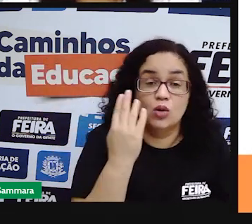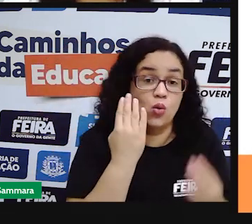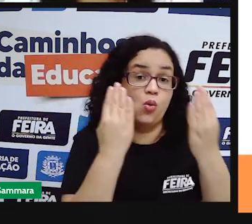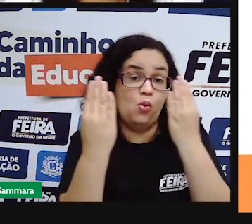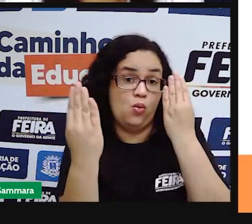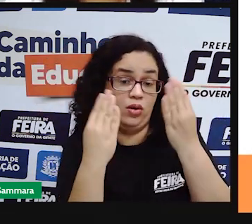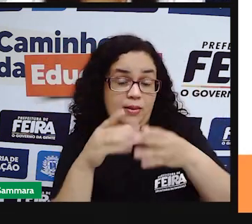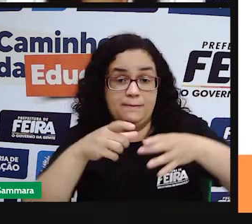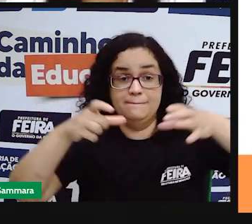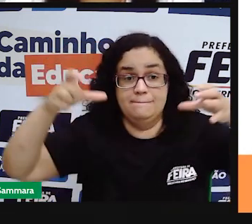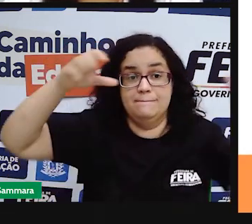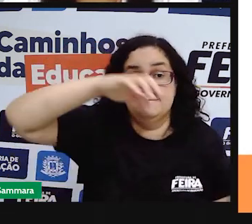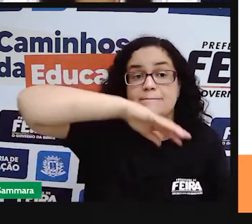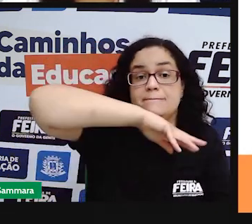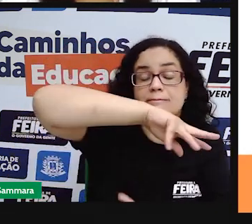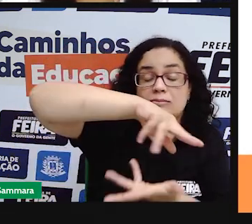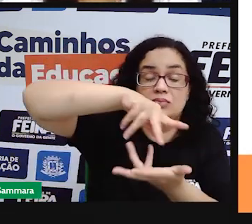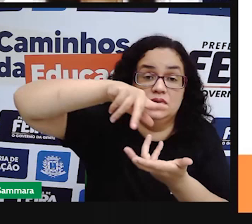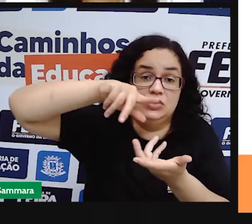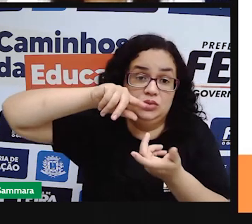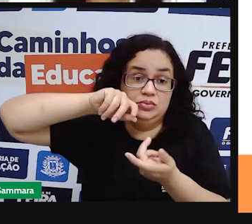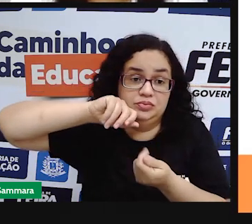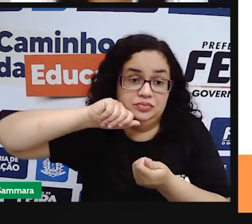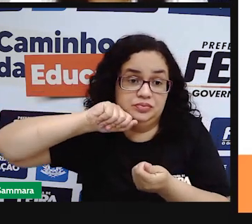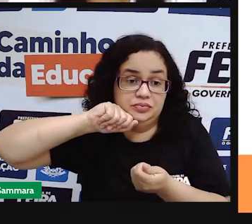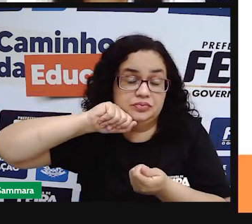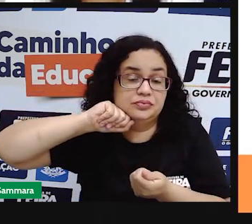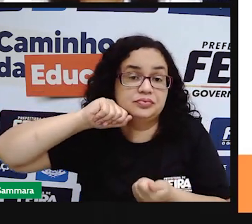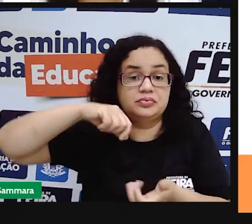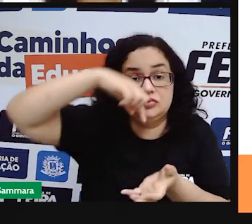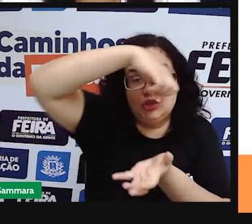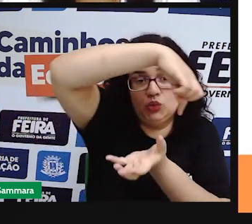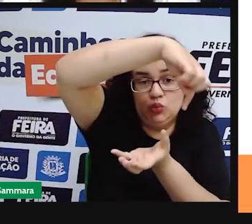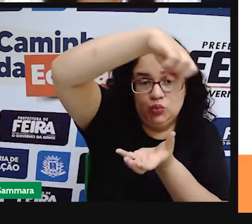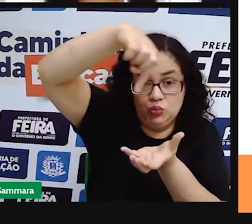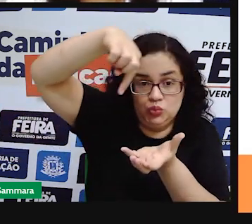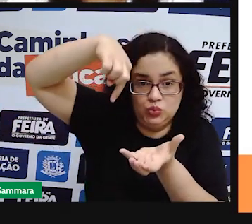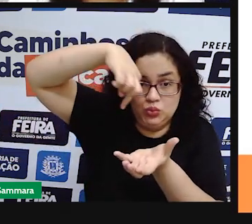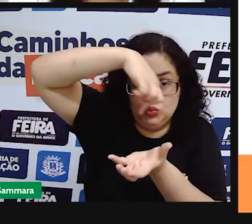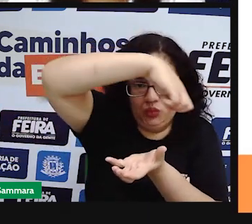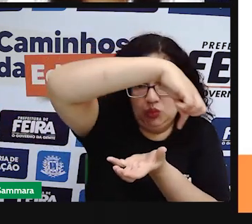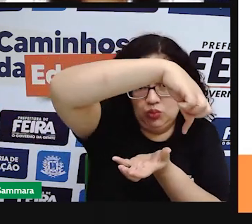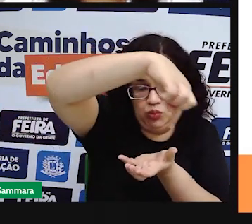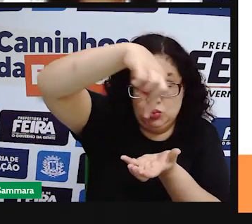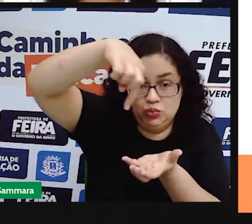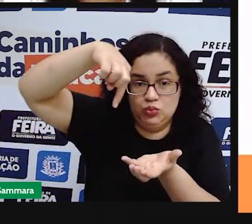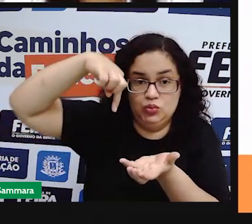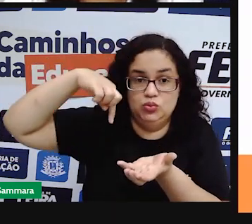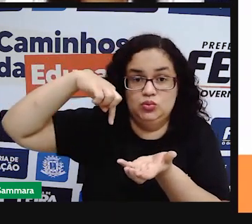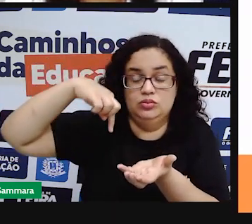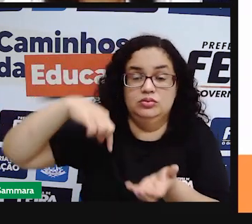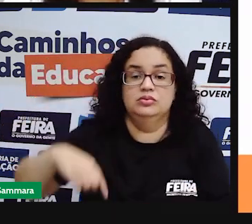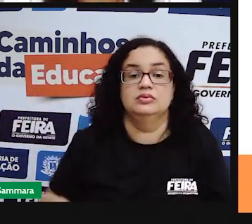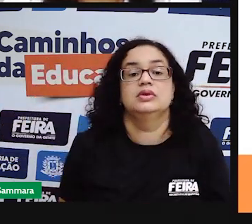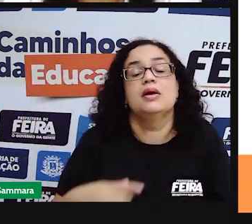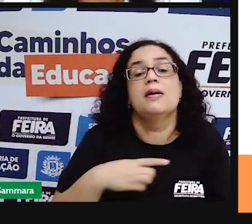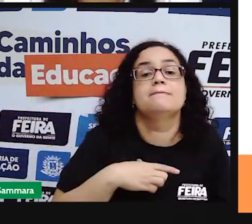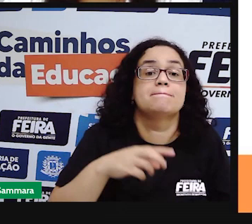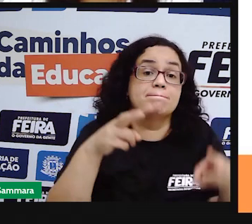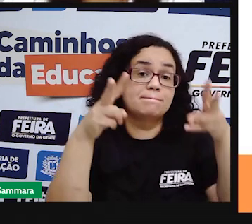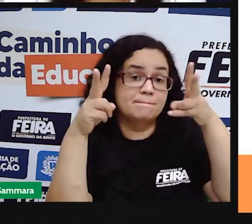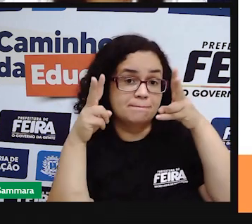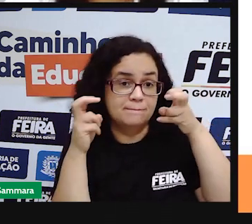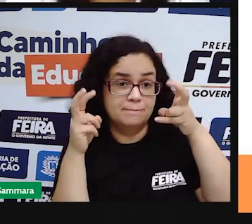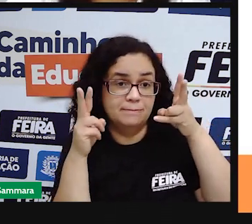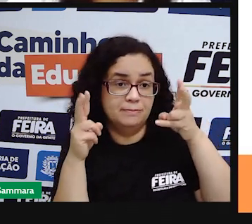da Terra, né? E toda a sua circunferência, toda a sua extensão aí ao redor dela, né? A gente percebe que, apesar de